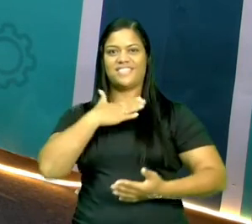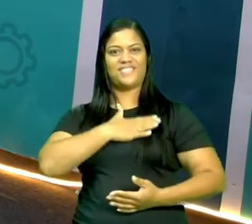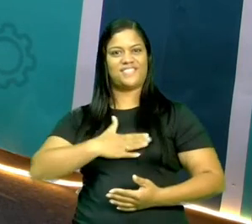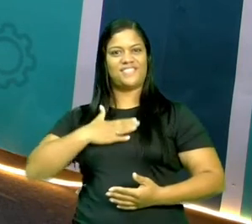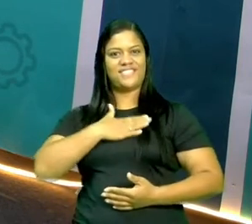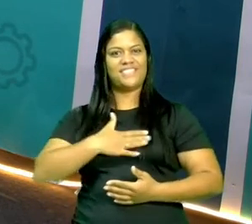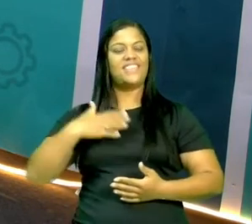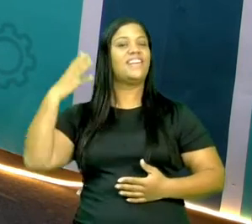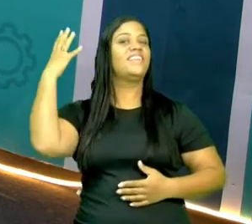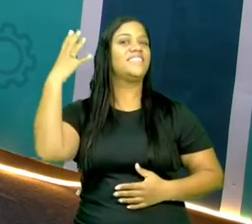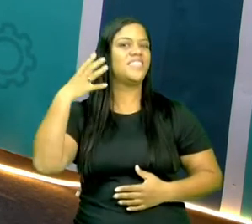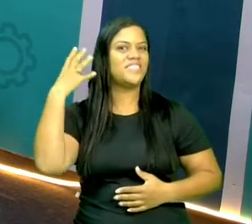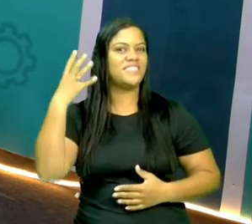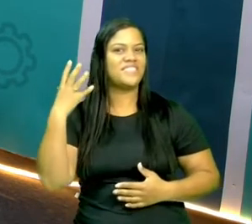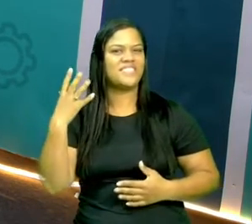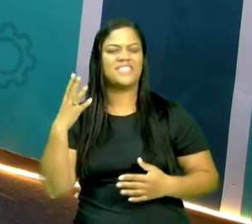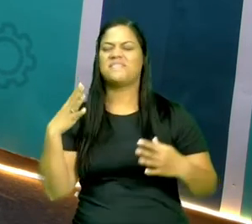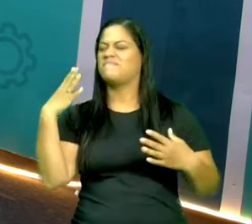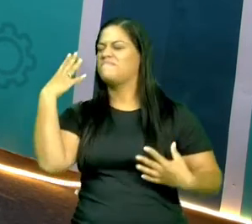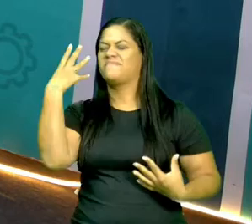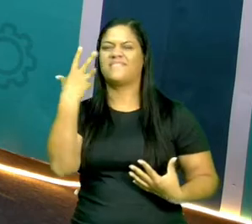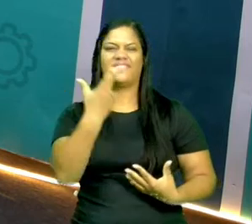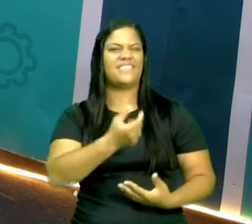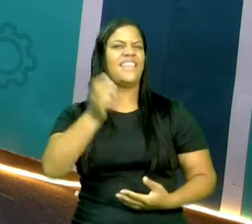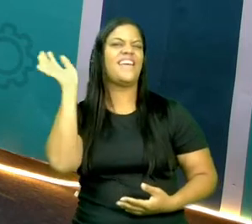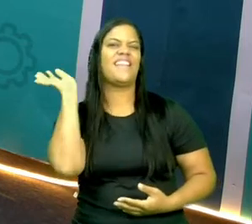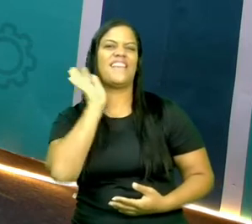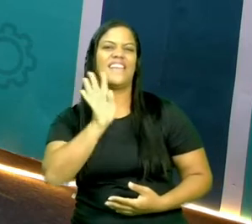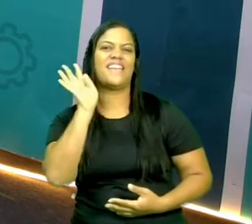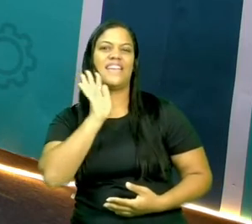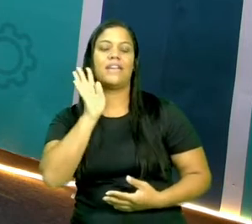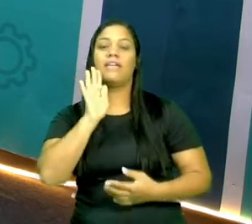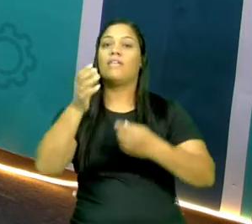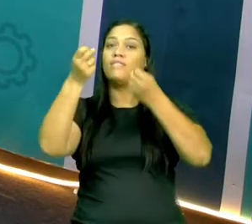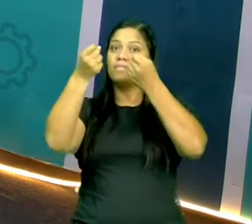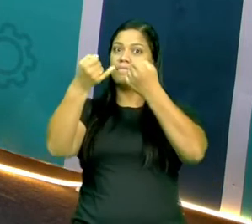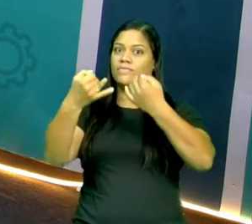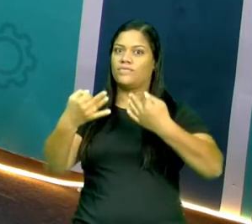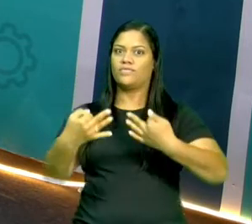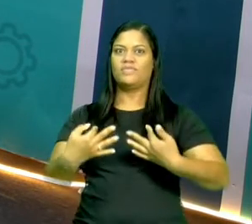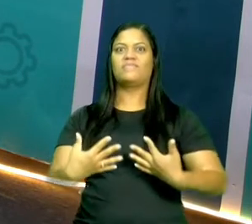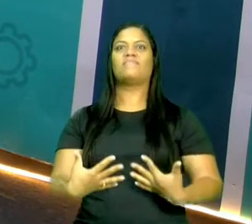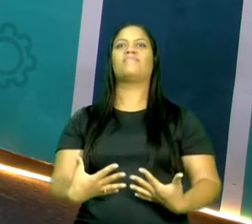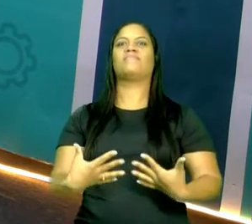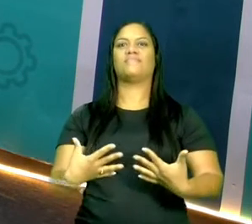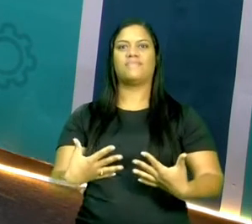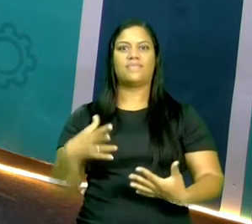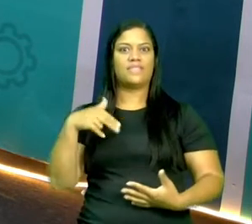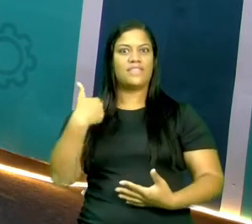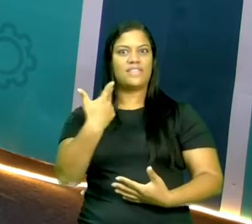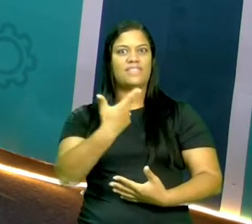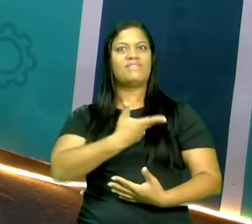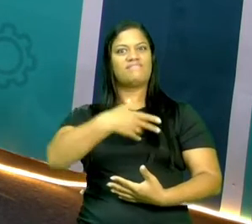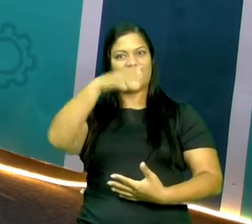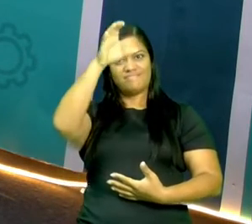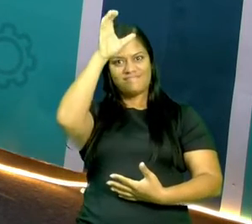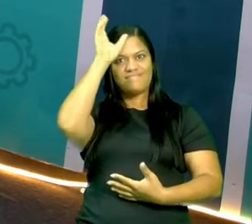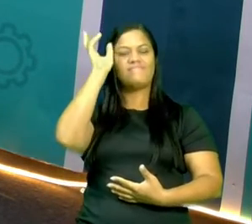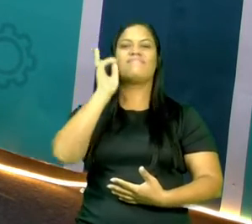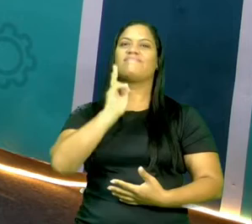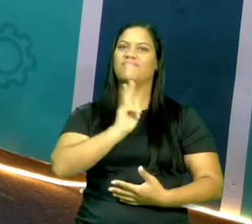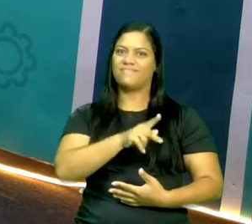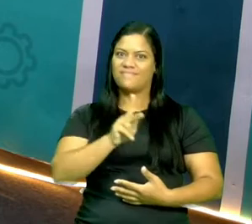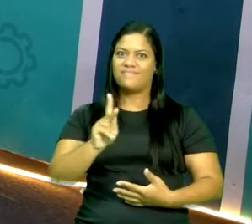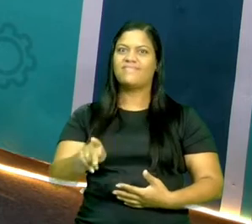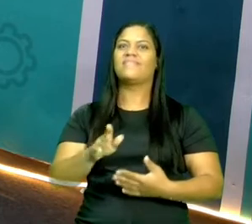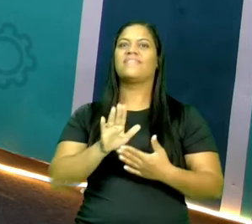Gostaram da musiquinha? Uma musiquinha muito legal que falou exatamente do que a tia Carla veio